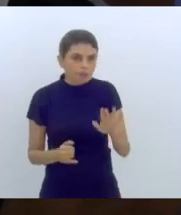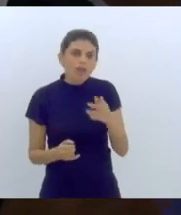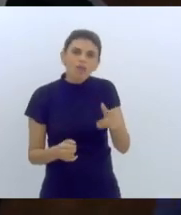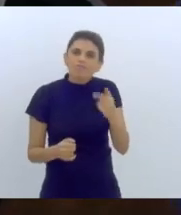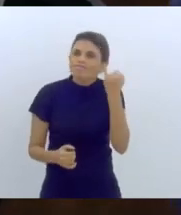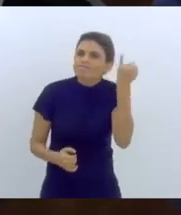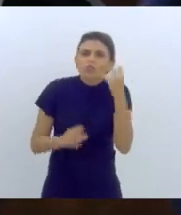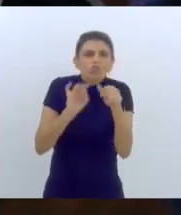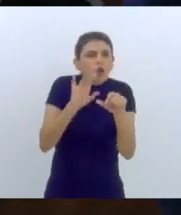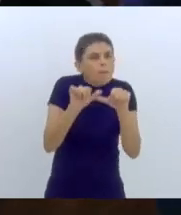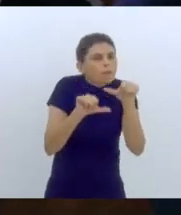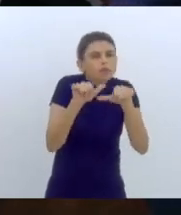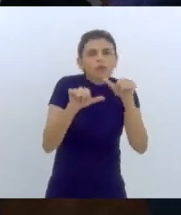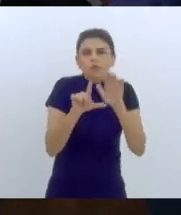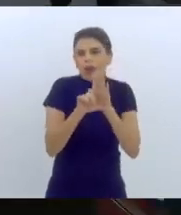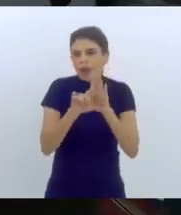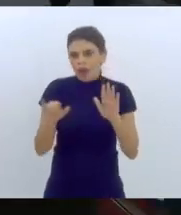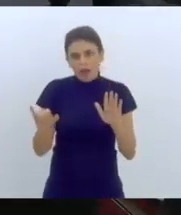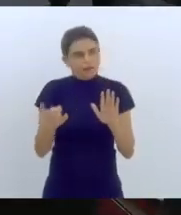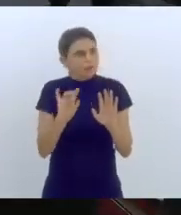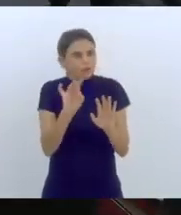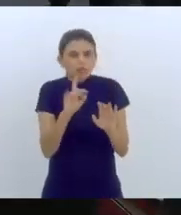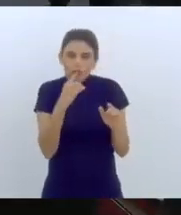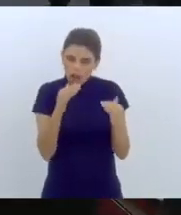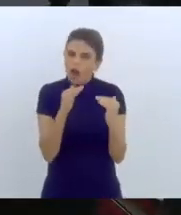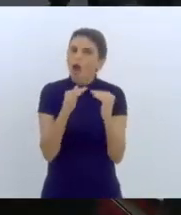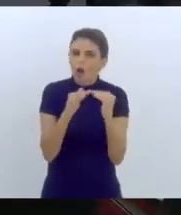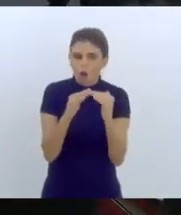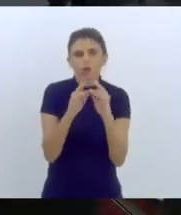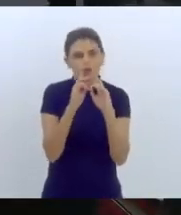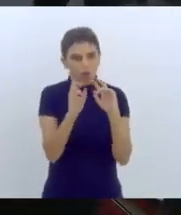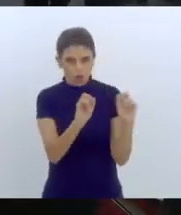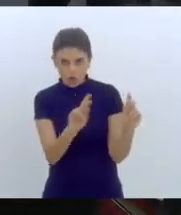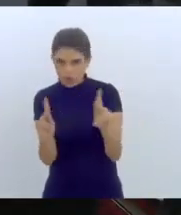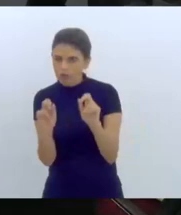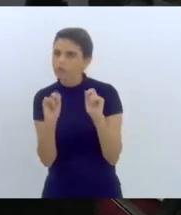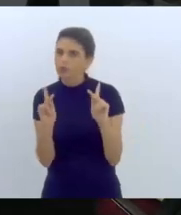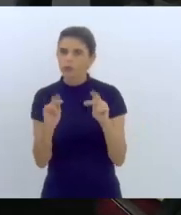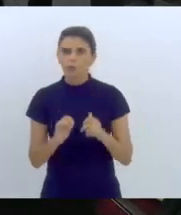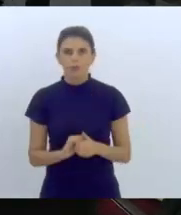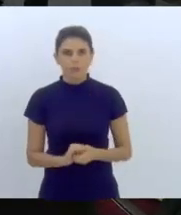que ele modifique a lei já existente. Tá bom, de acordo. Obrigado, presidente.